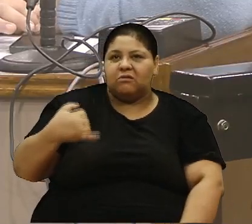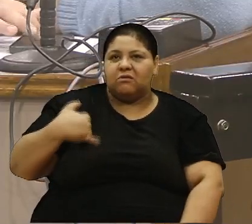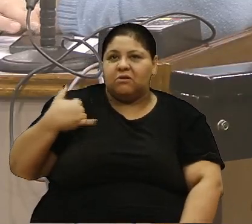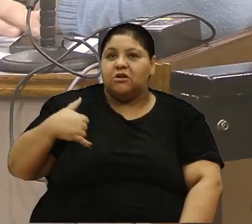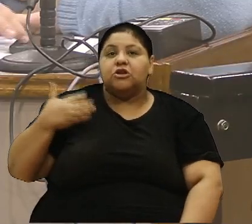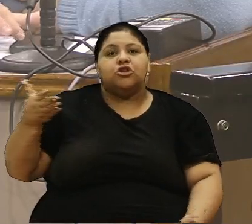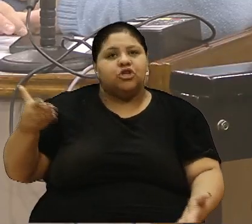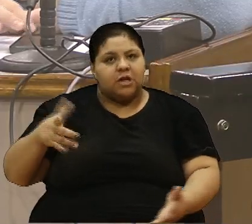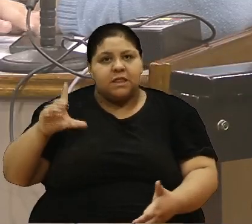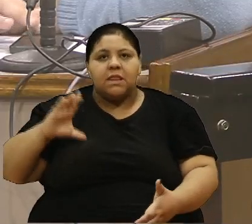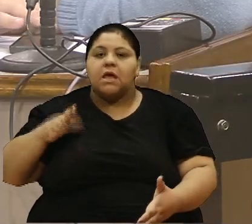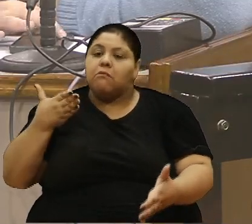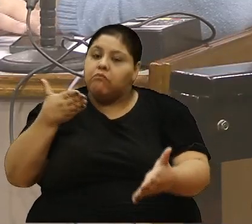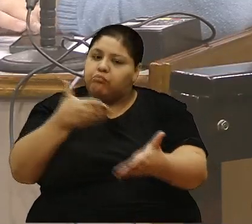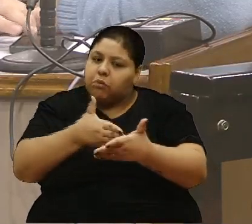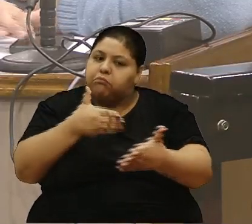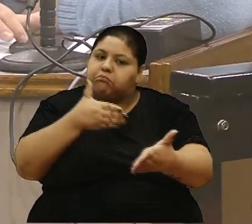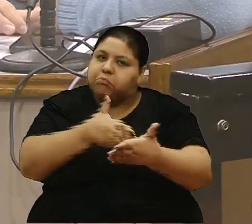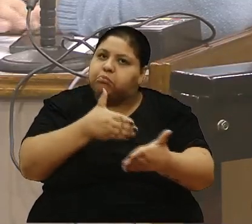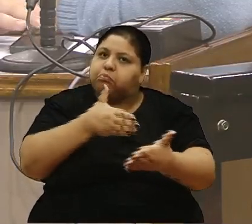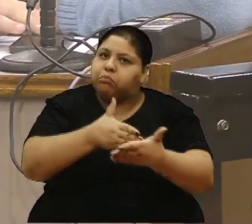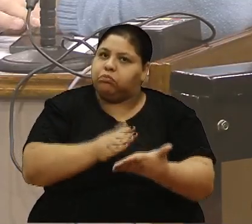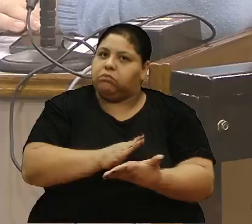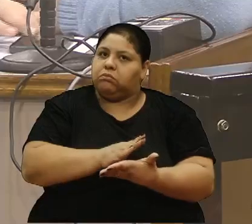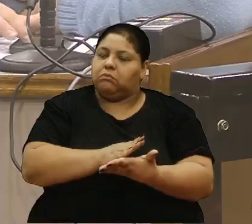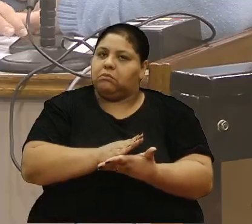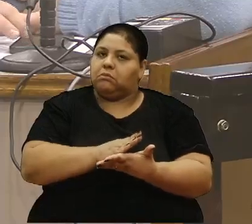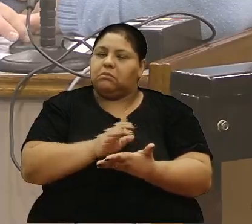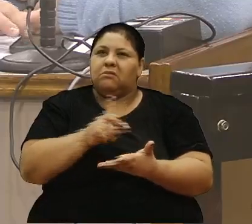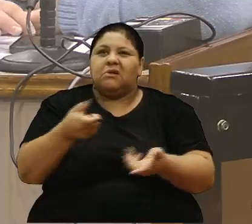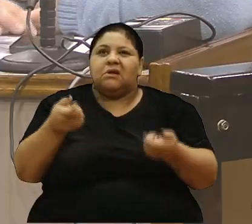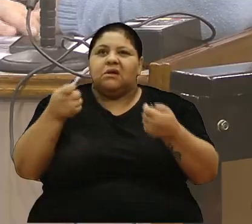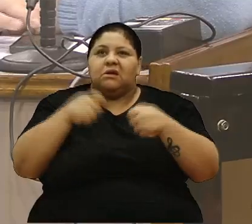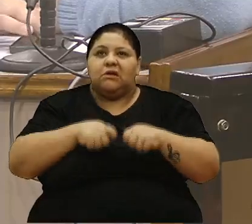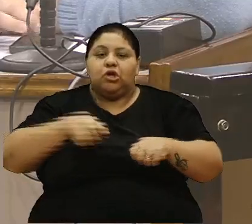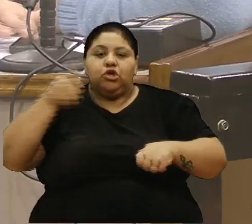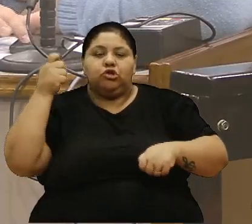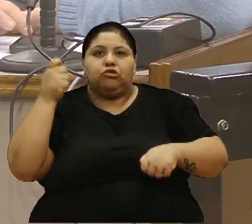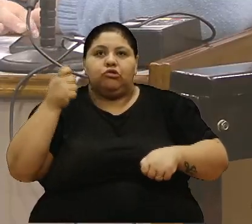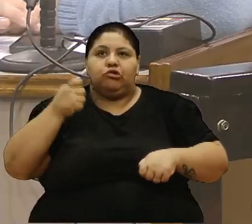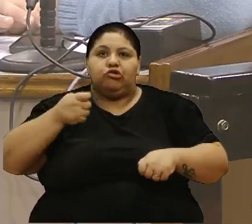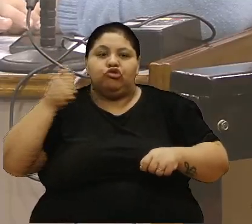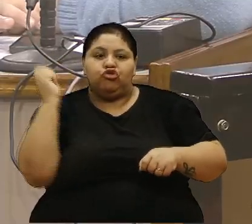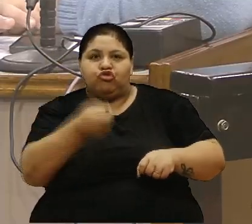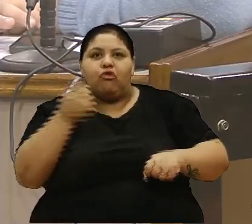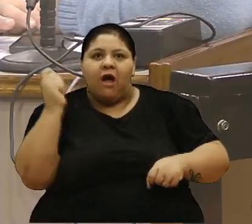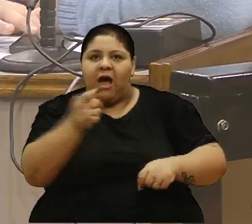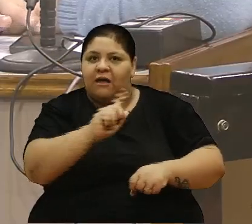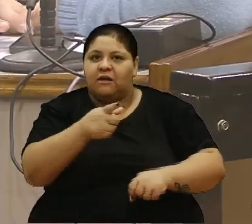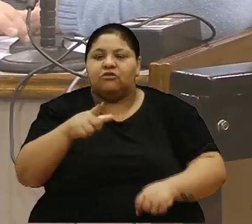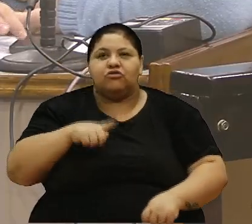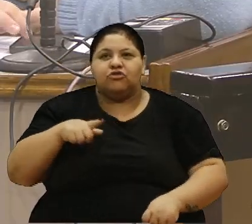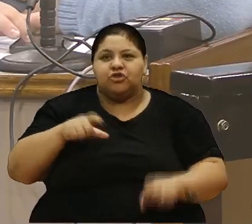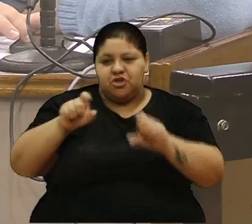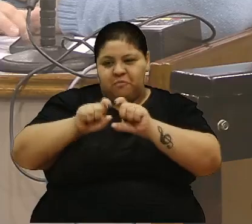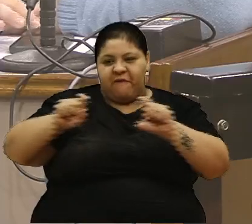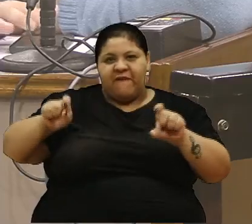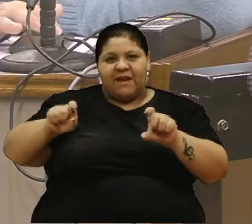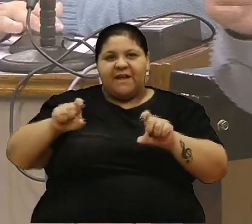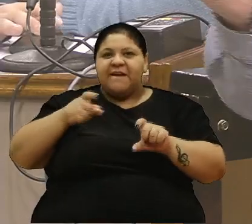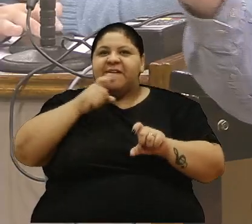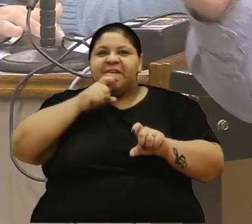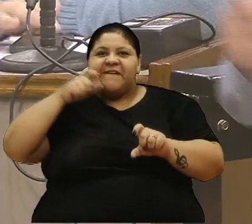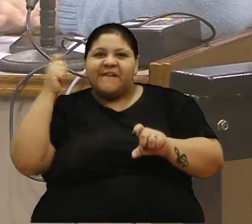impor limites. E não precisa, para isso, surrar nem nada. Eu tinha uma varinha verde lá em casa,